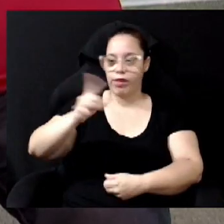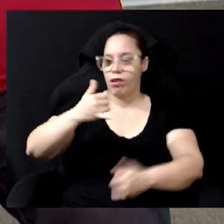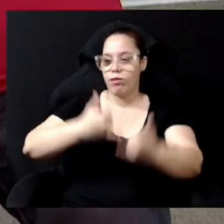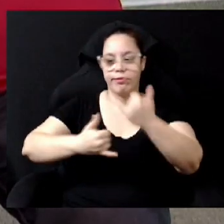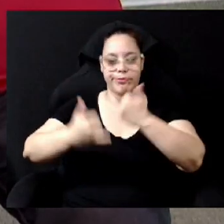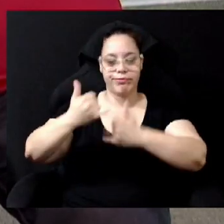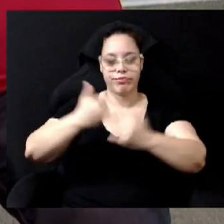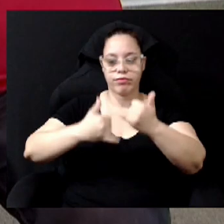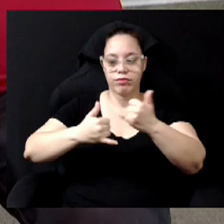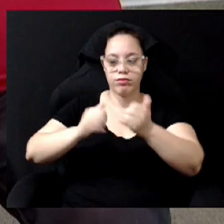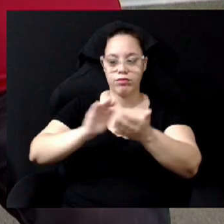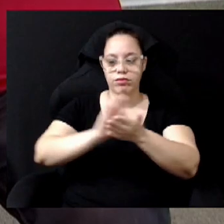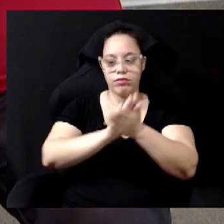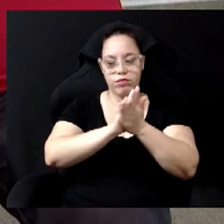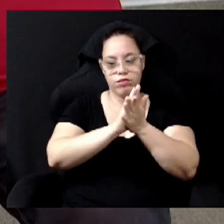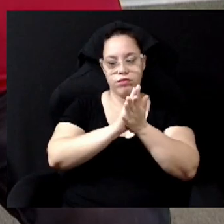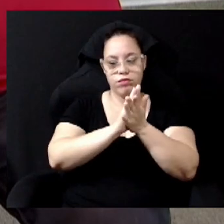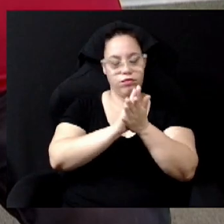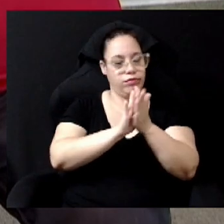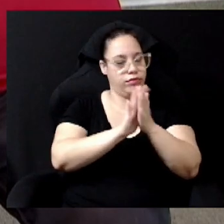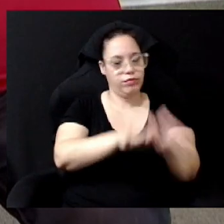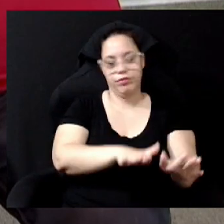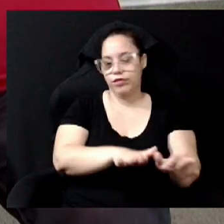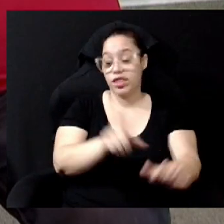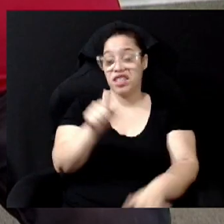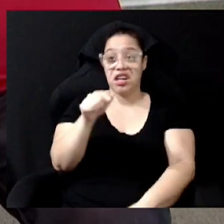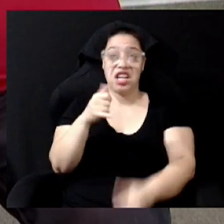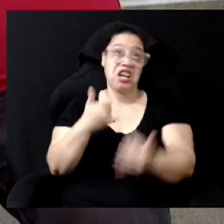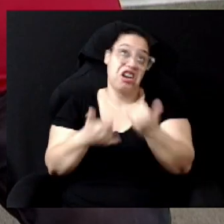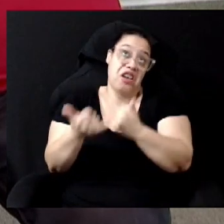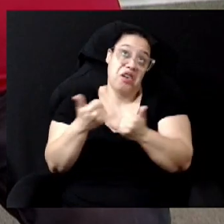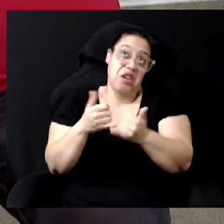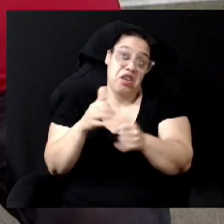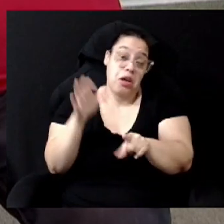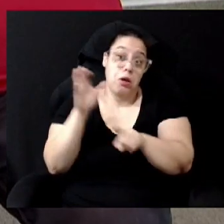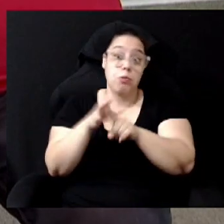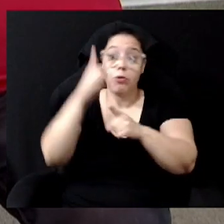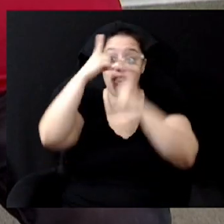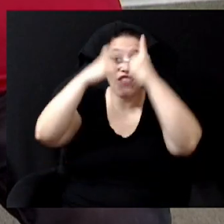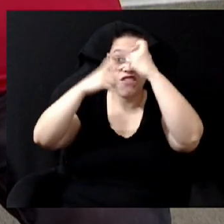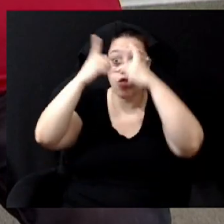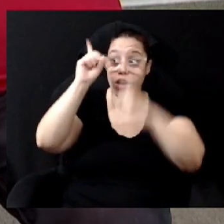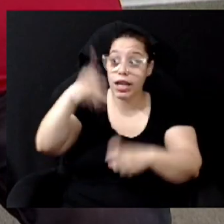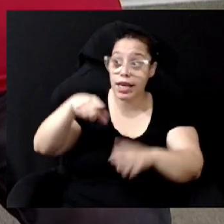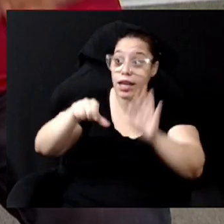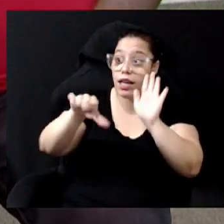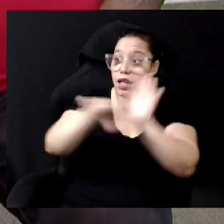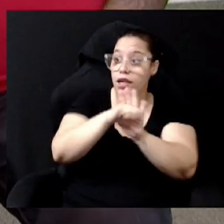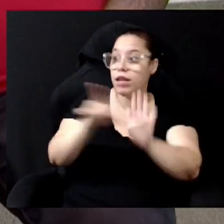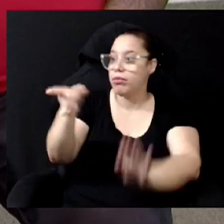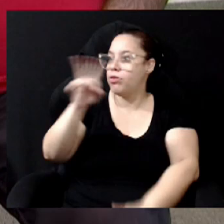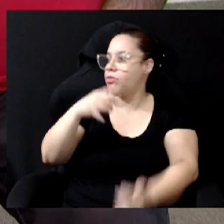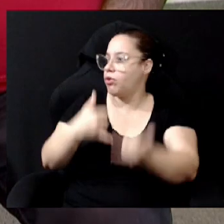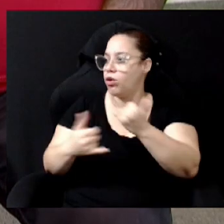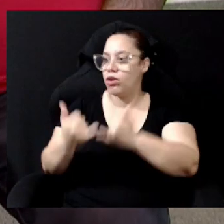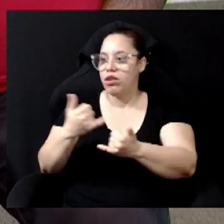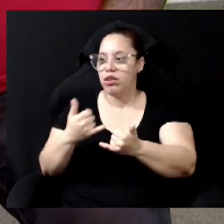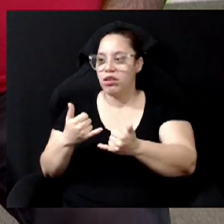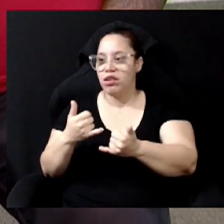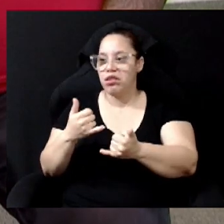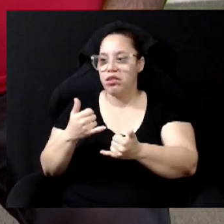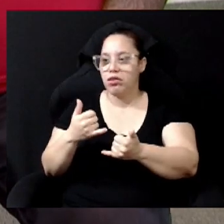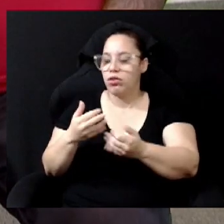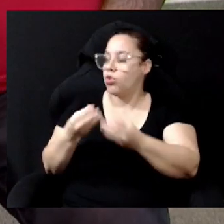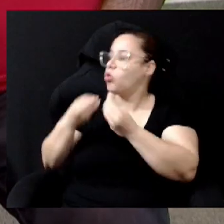desconstruir essa narrativa de que é uma brincadeira. Bullying é violência, é crime, não é brincadeira, não é mal entendido. Como que é